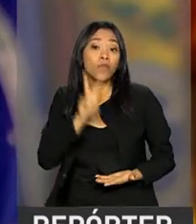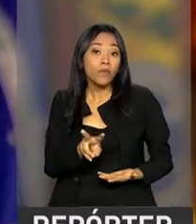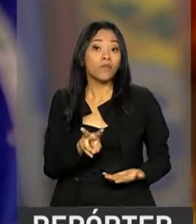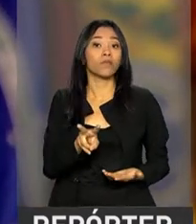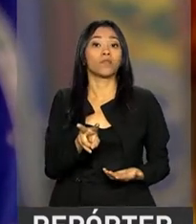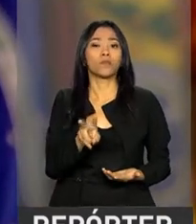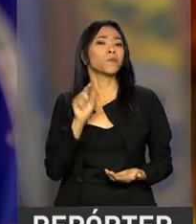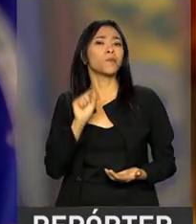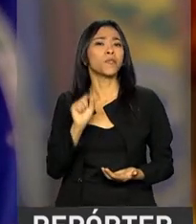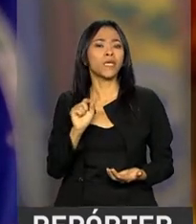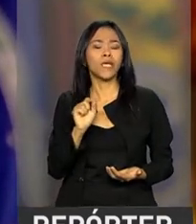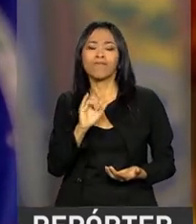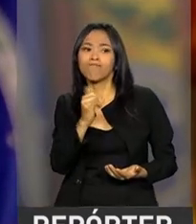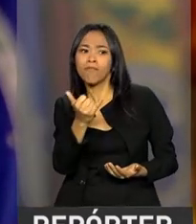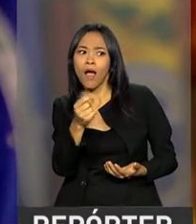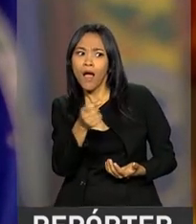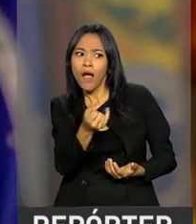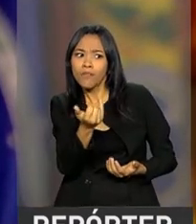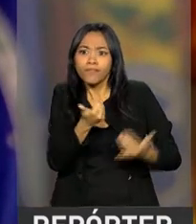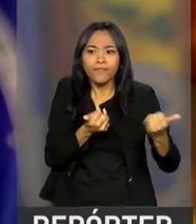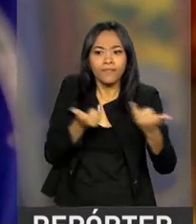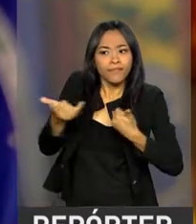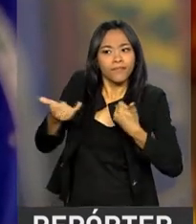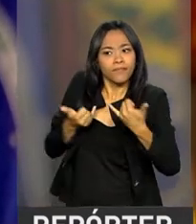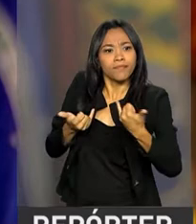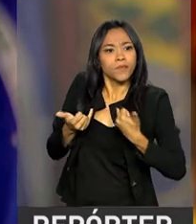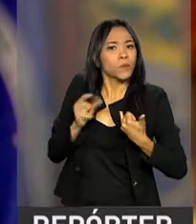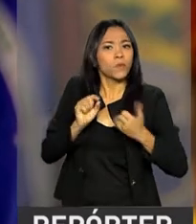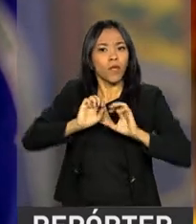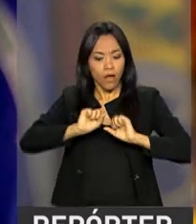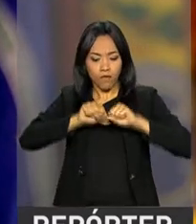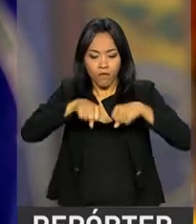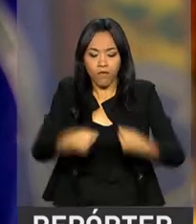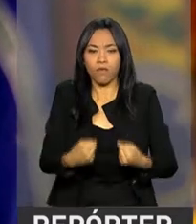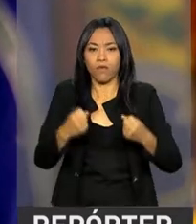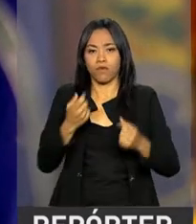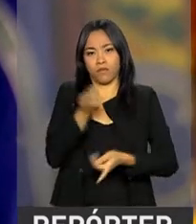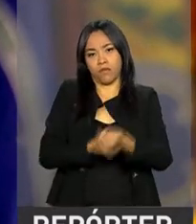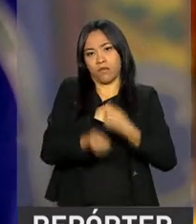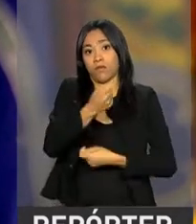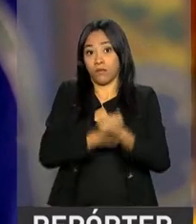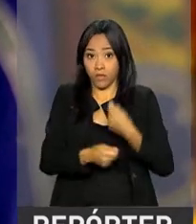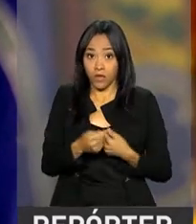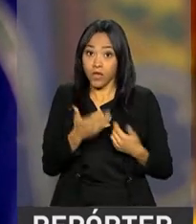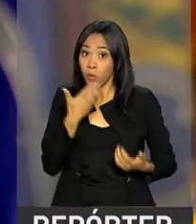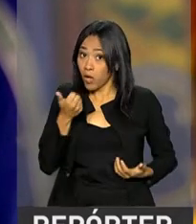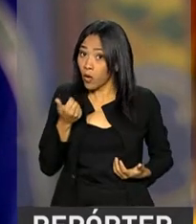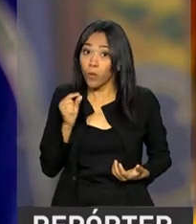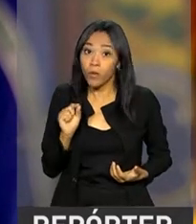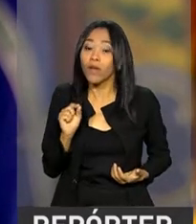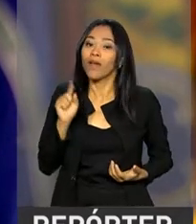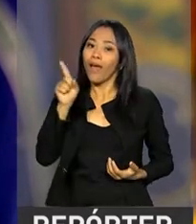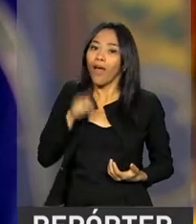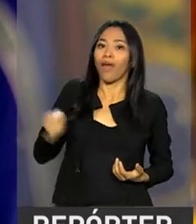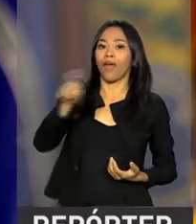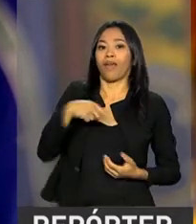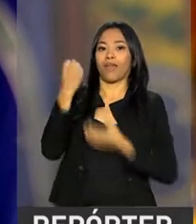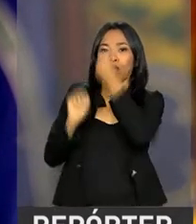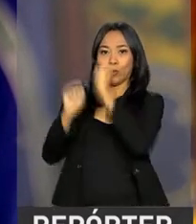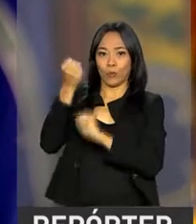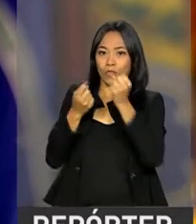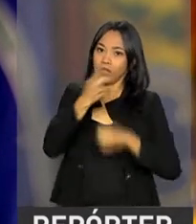dúvida sinais de retomada consistente da economia é o melhor é que a indústria ea construção